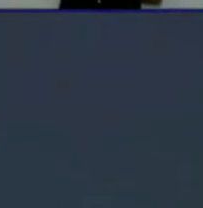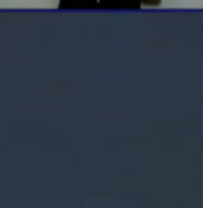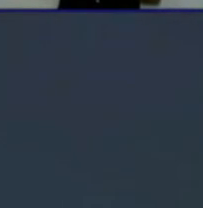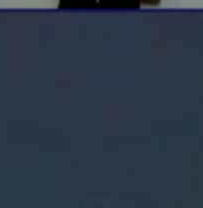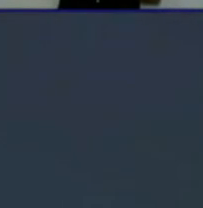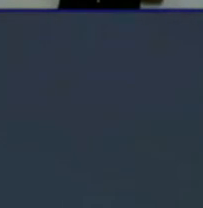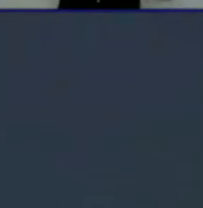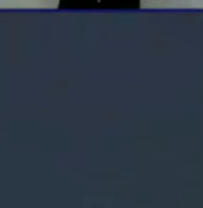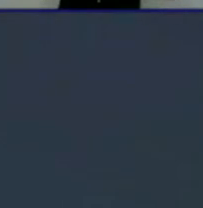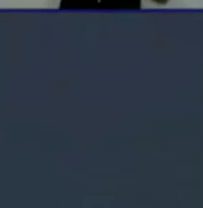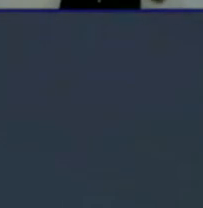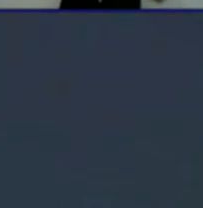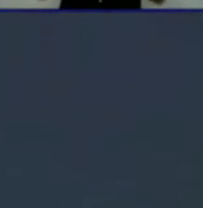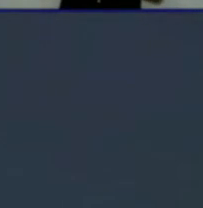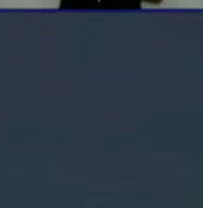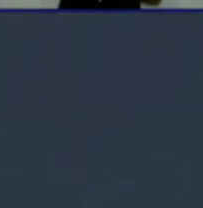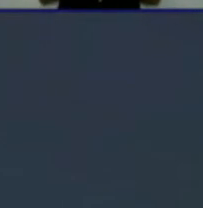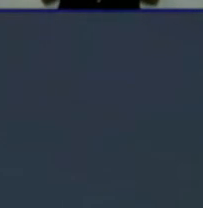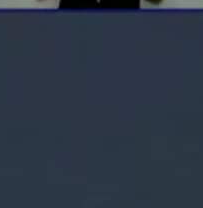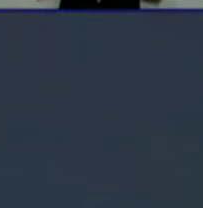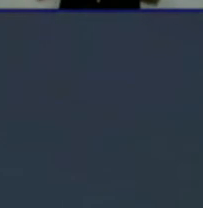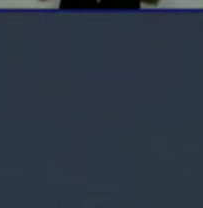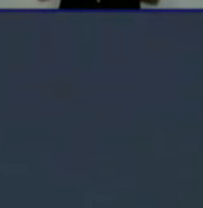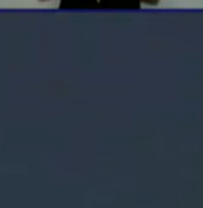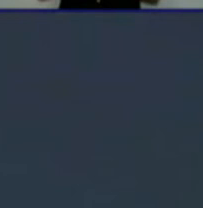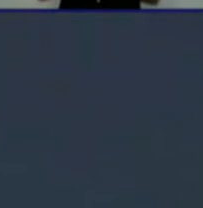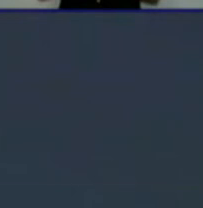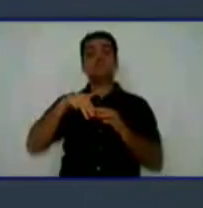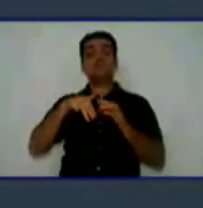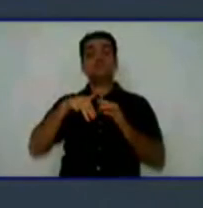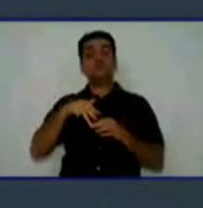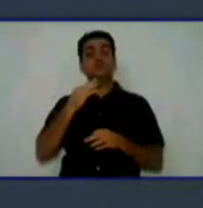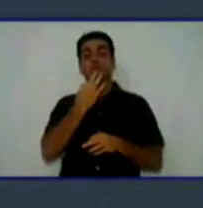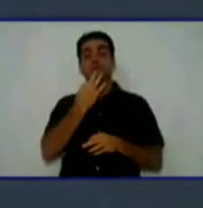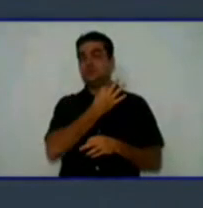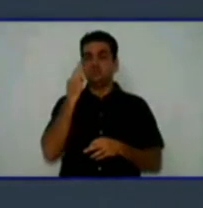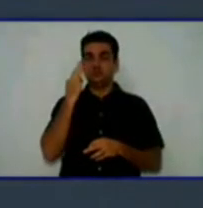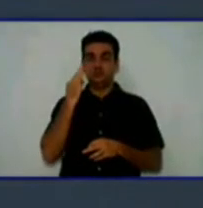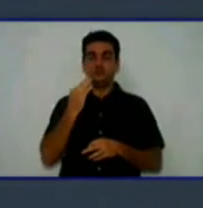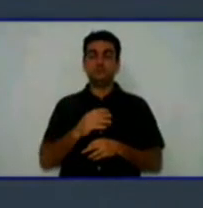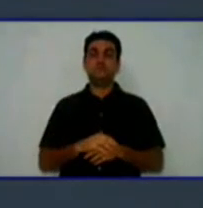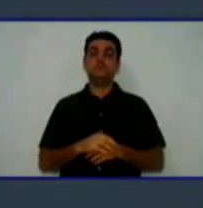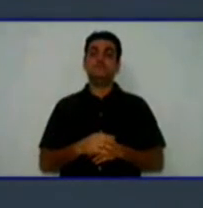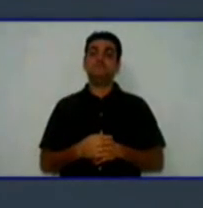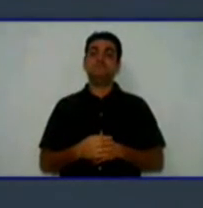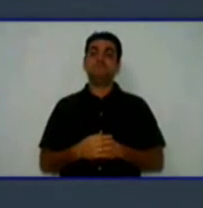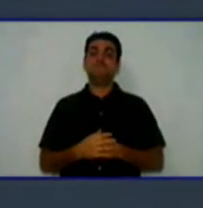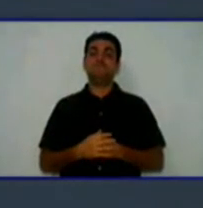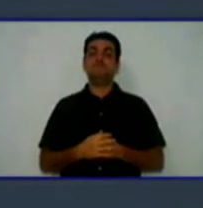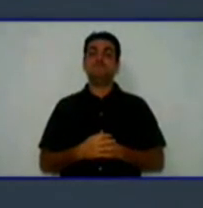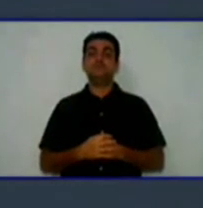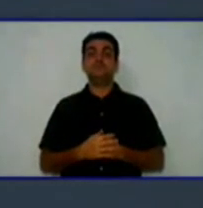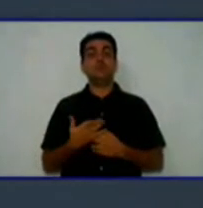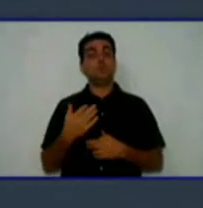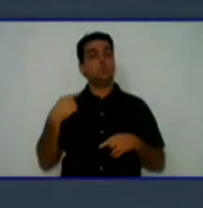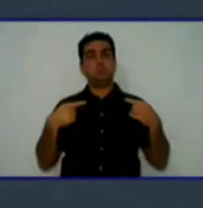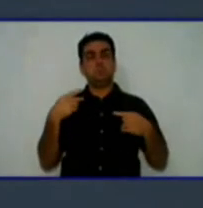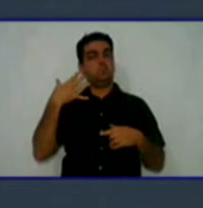de julgamento por pedido de destaque formulado pelo ministro Tarcísio Vieira de Carvalho Neto. Não